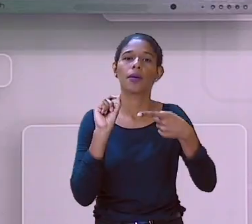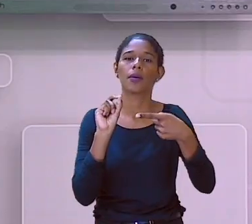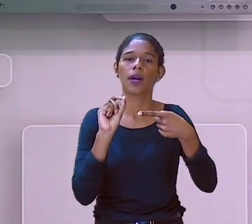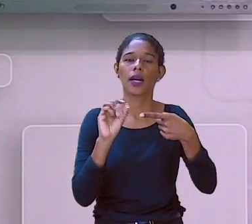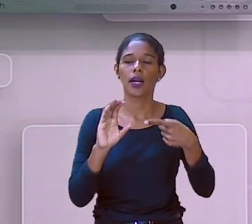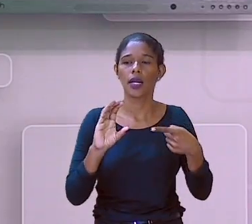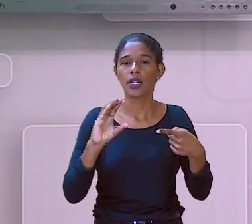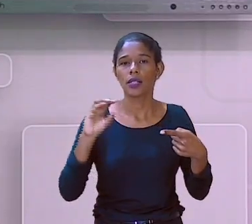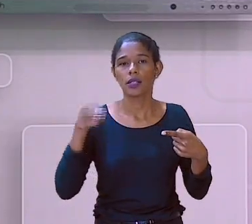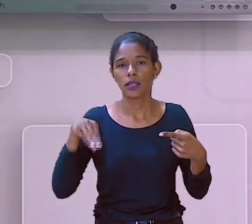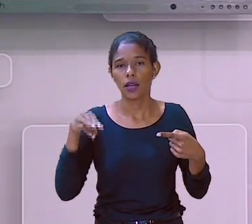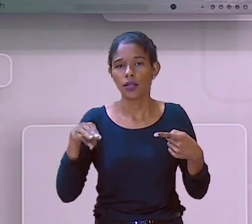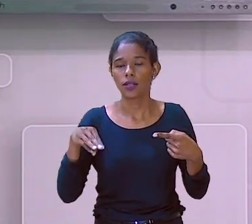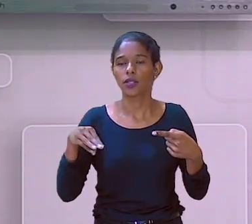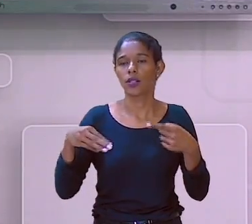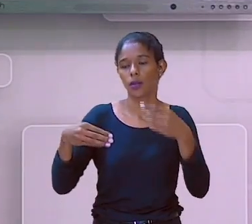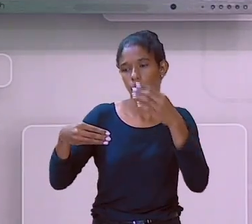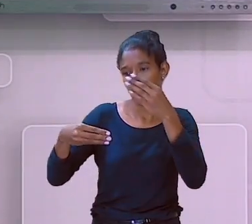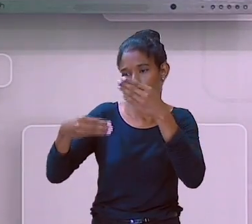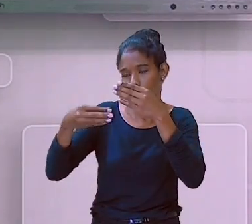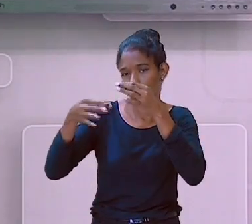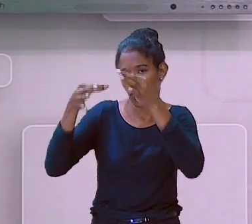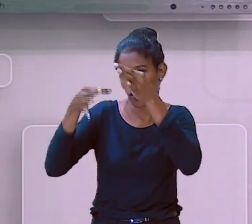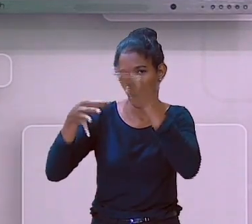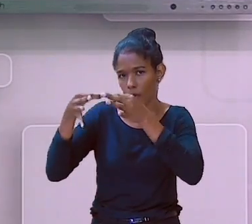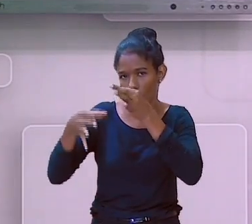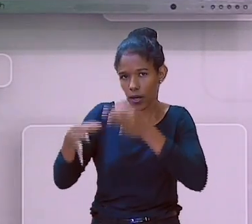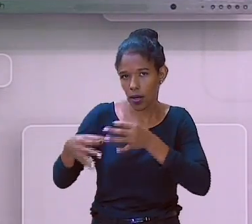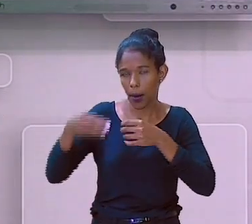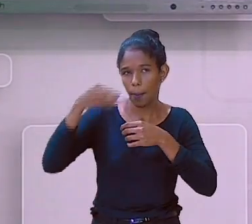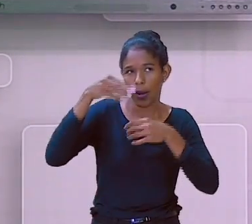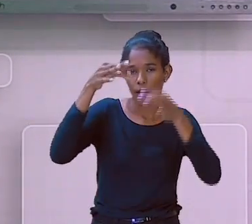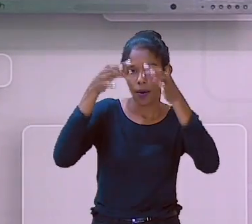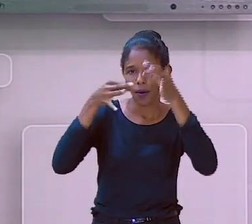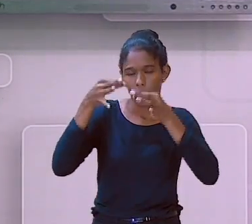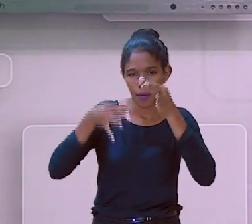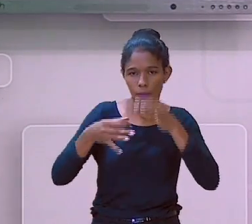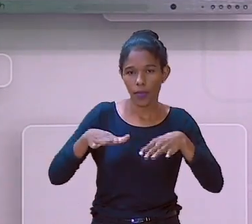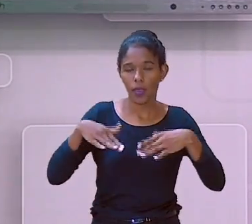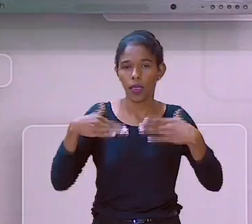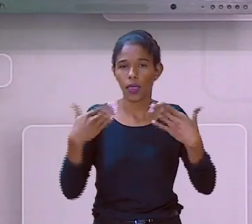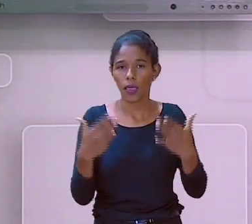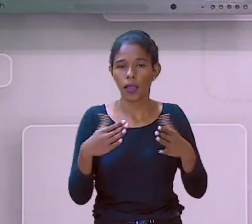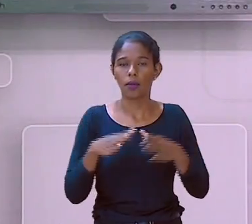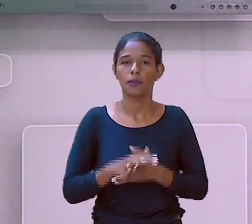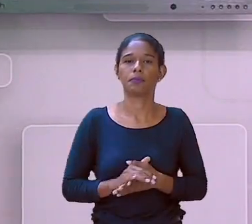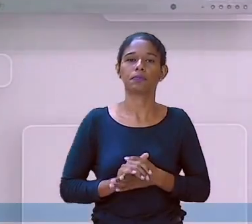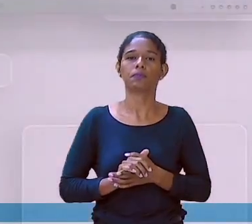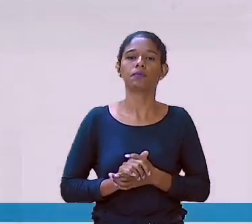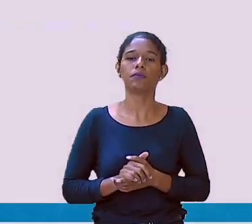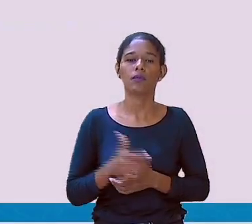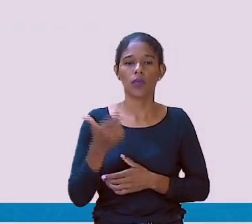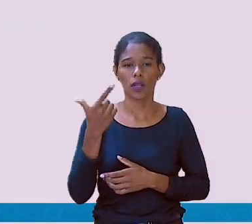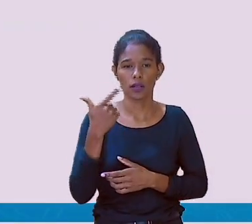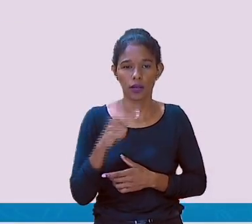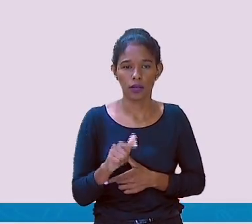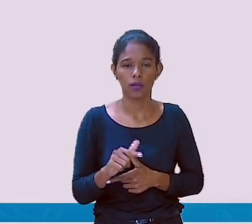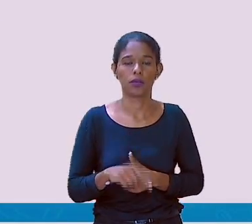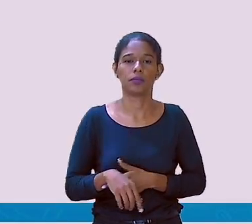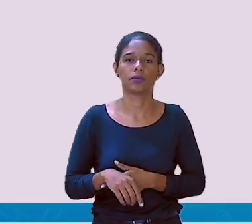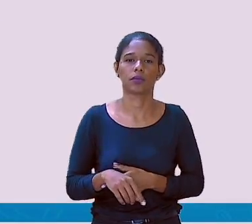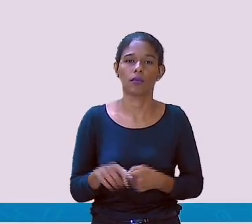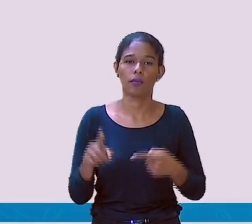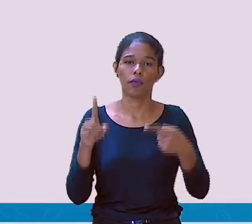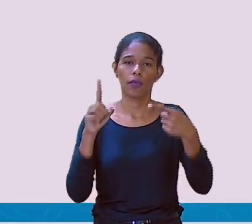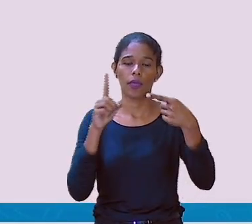diante. A razão entre dois números, A e B, lembrando, pessoal, o